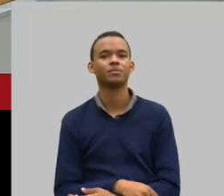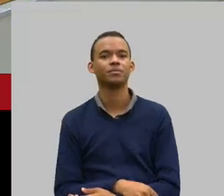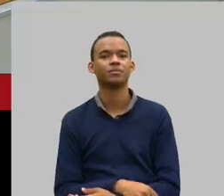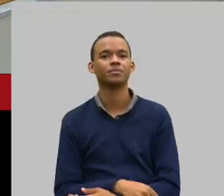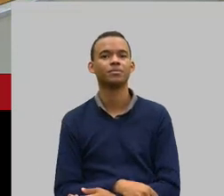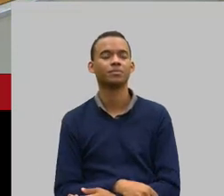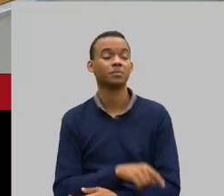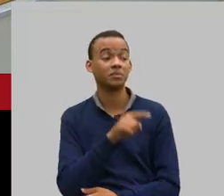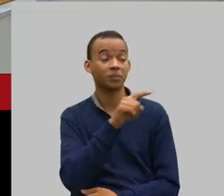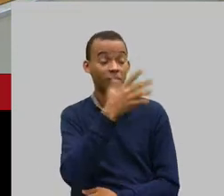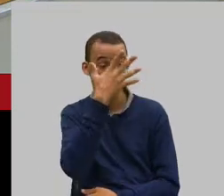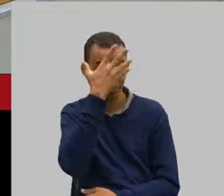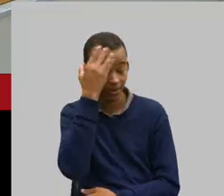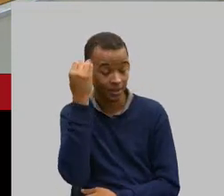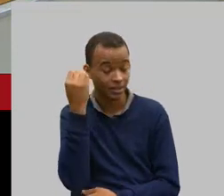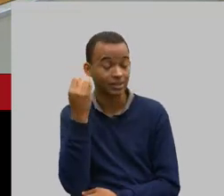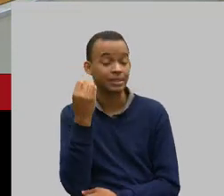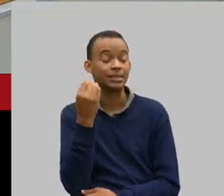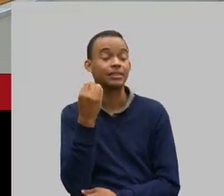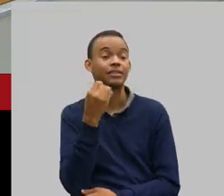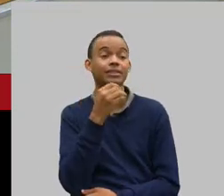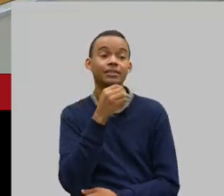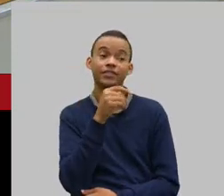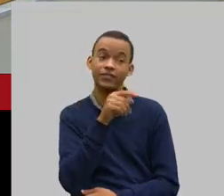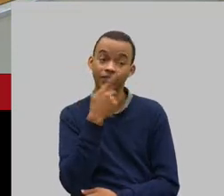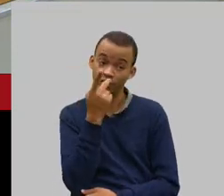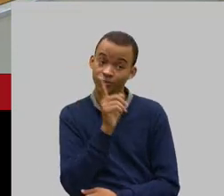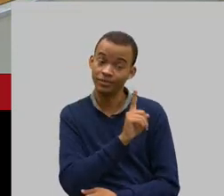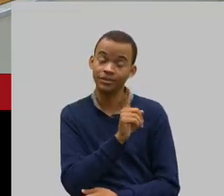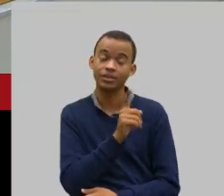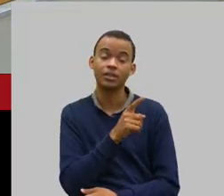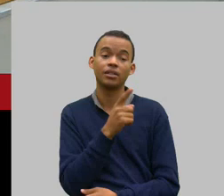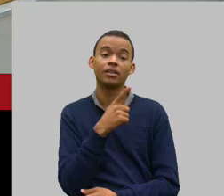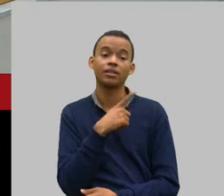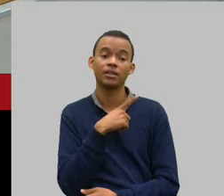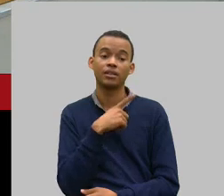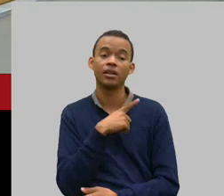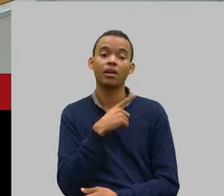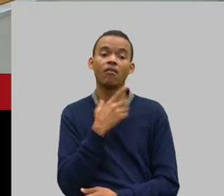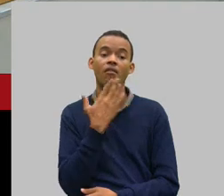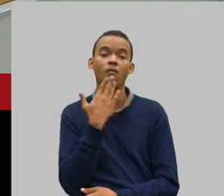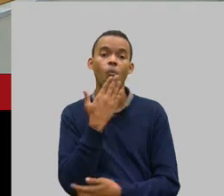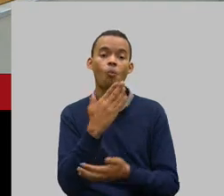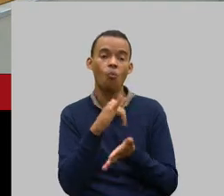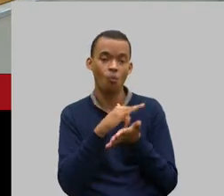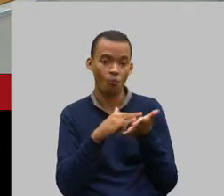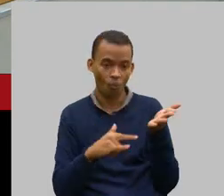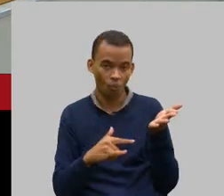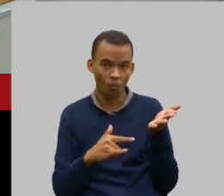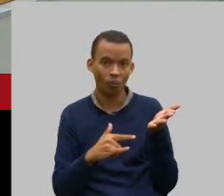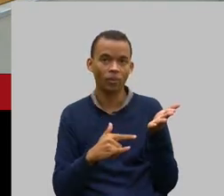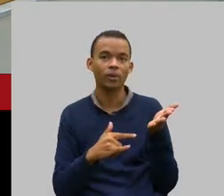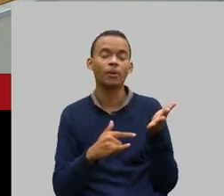falar que ela fez um um requerimento que eu quero né endossar aqui é o monotrilho ou